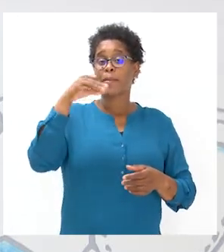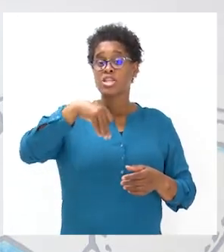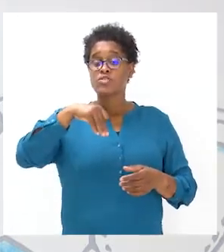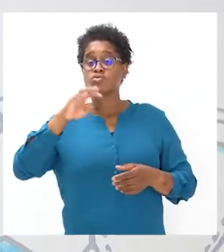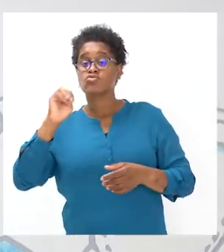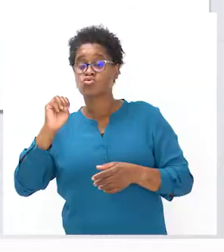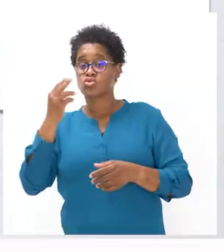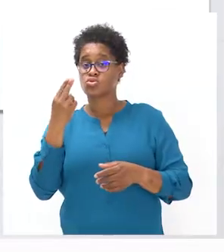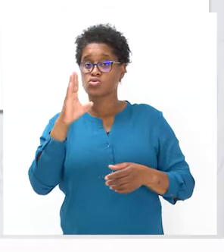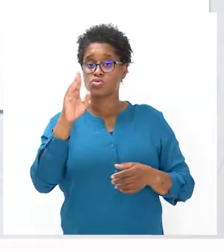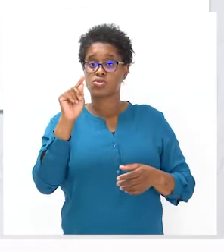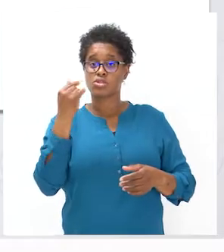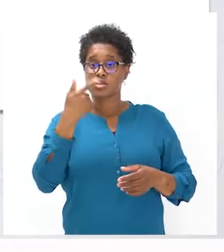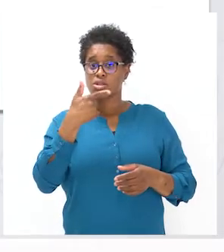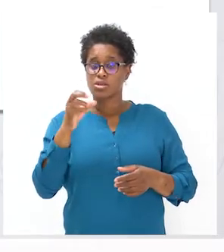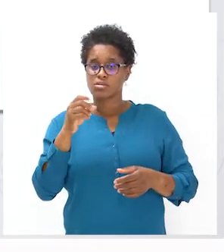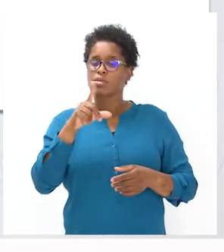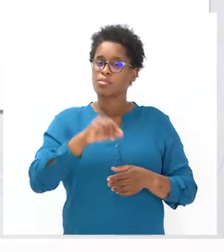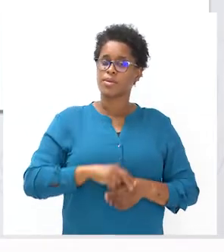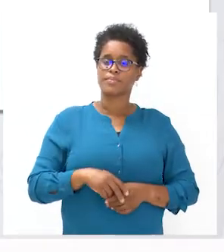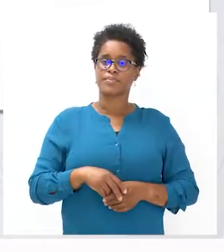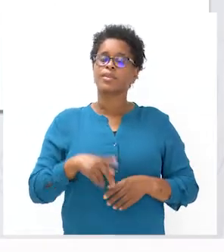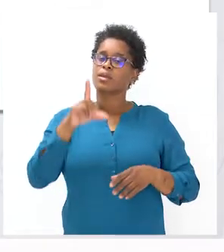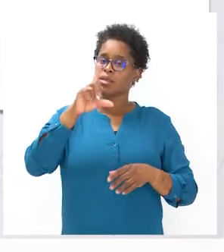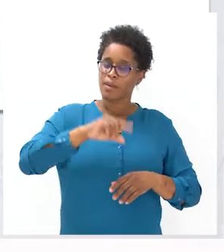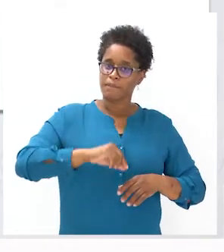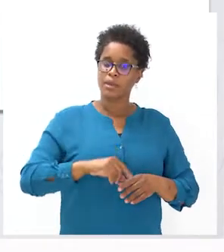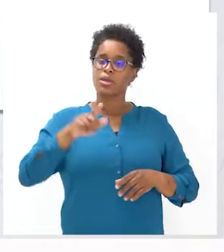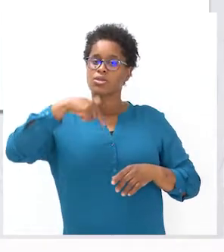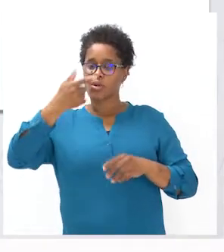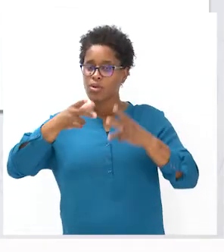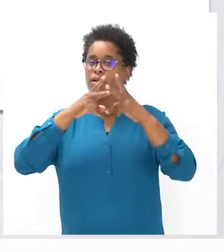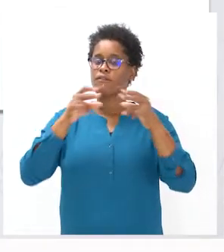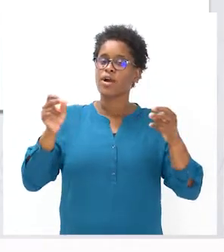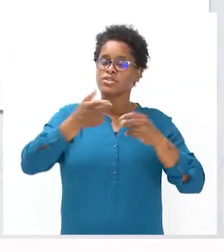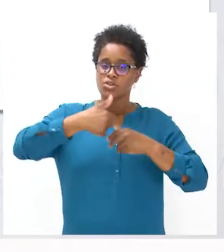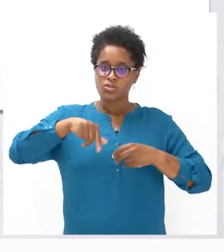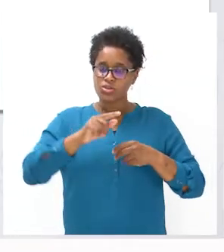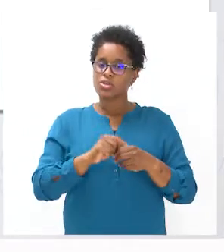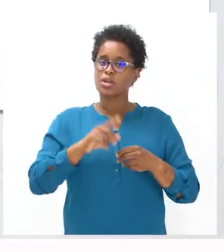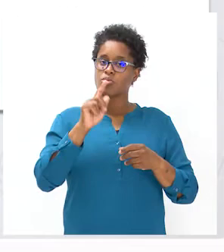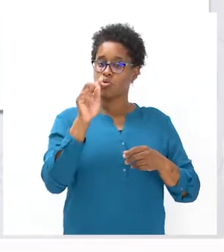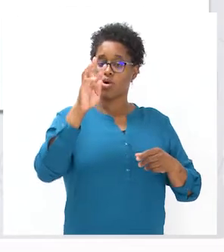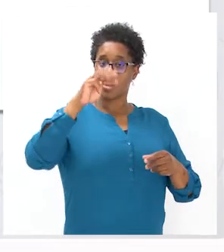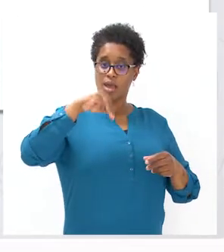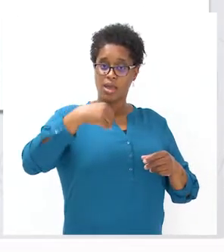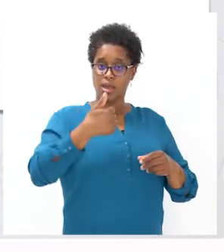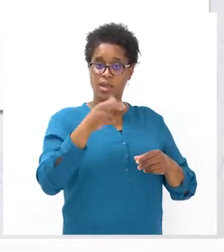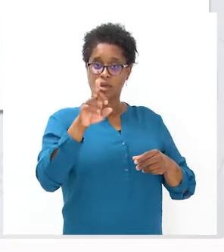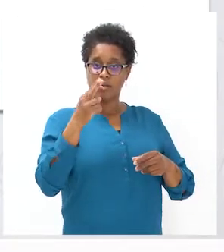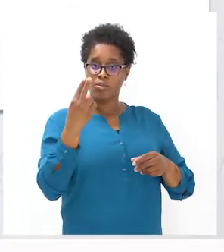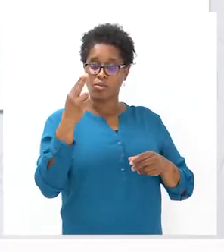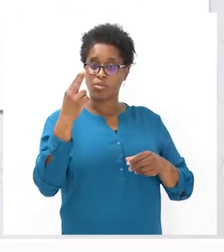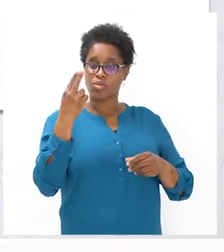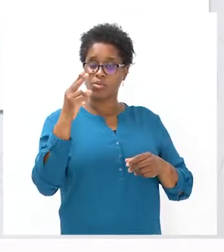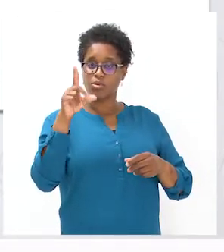sujeito. Assim como também na outra frase nós temos o embrulho está ali. Ali está